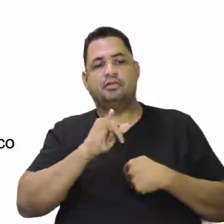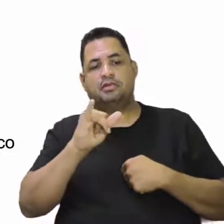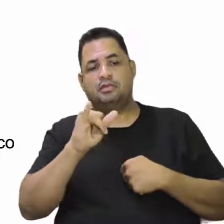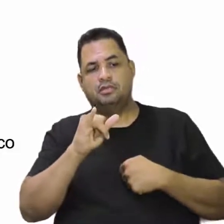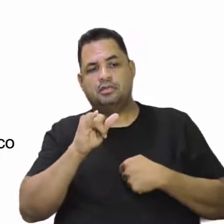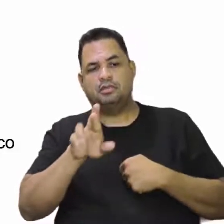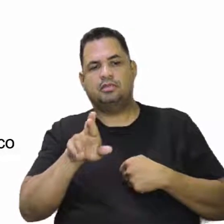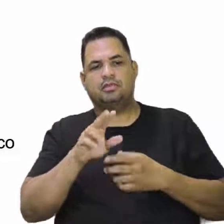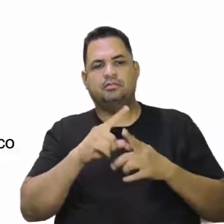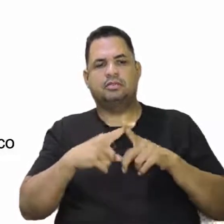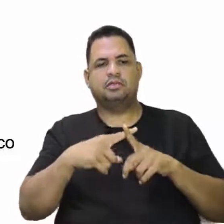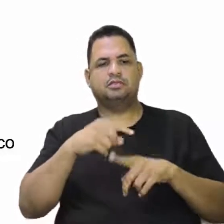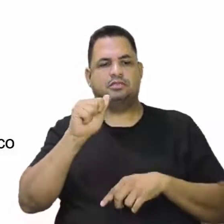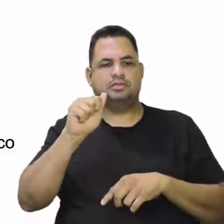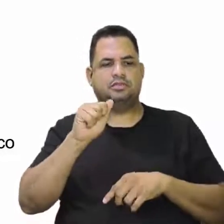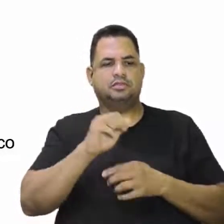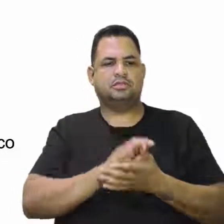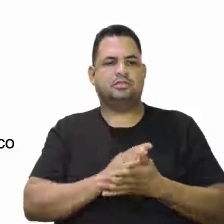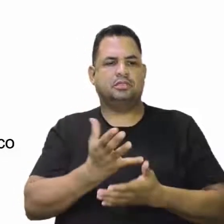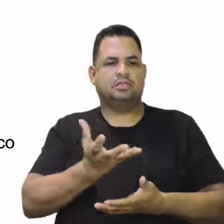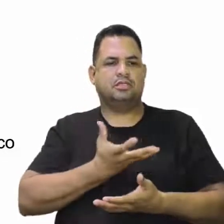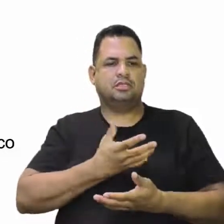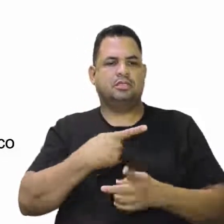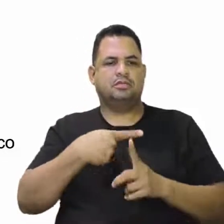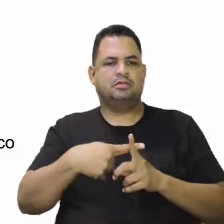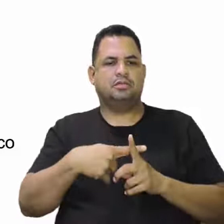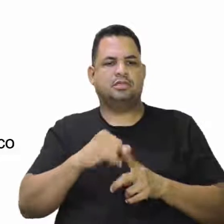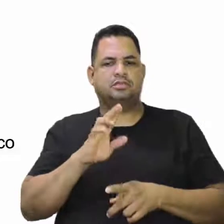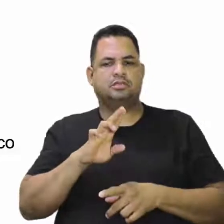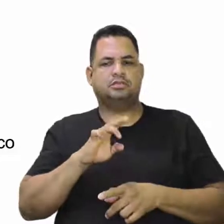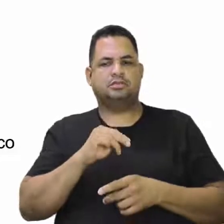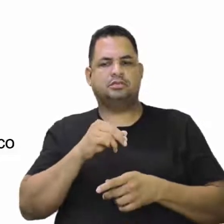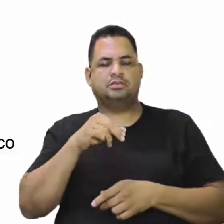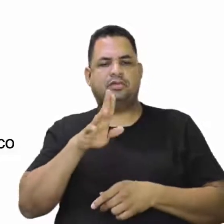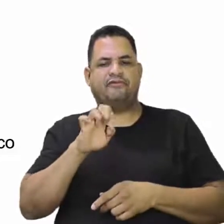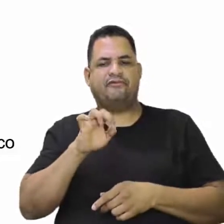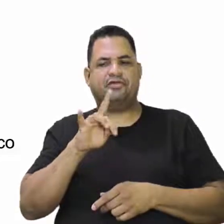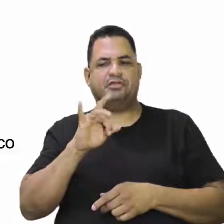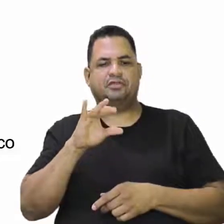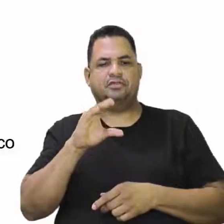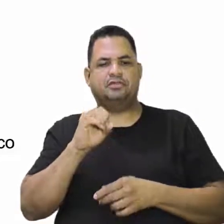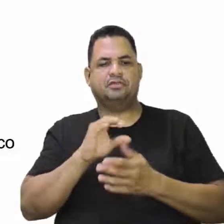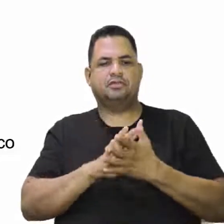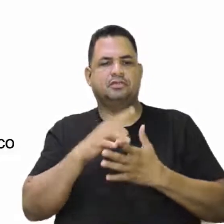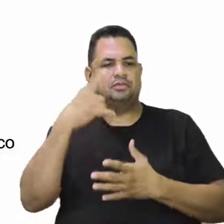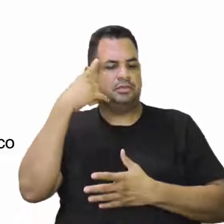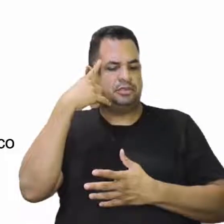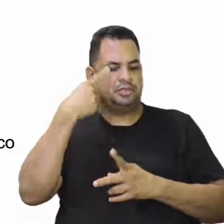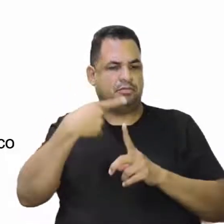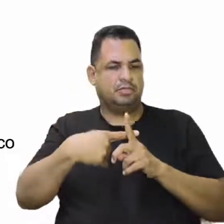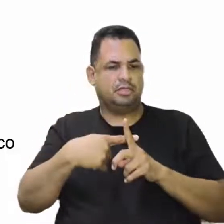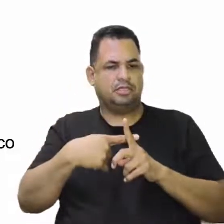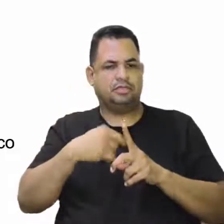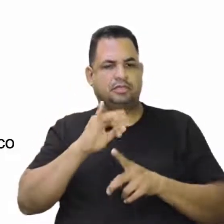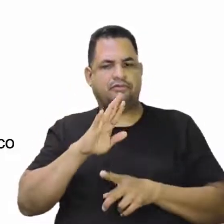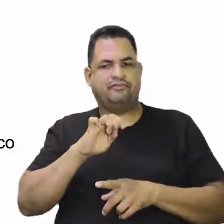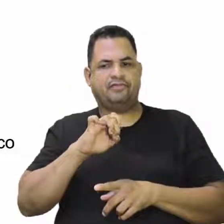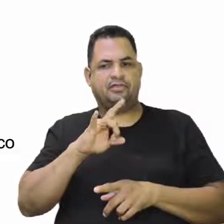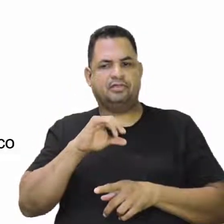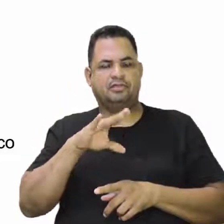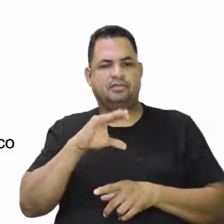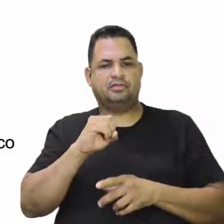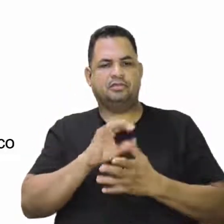infinitivo, querer mais infinitivo, pensar mais infinitivo. E